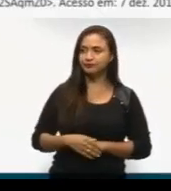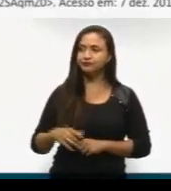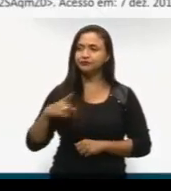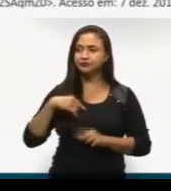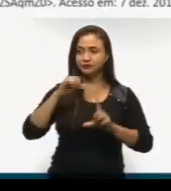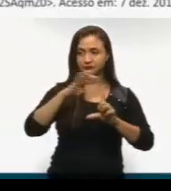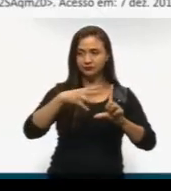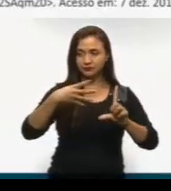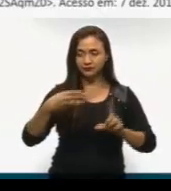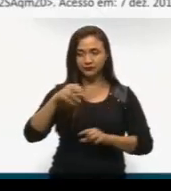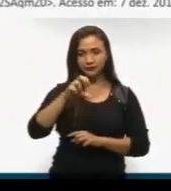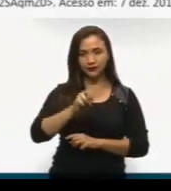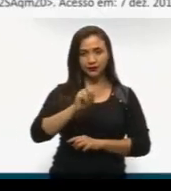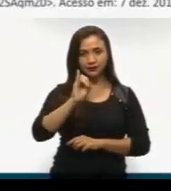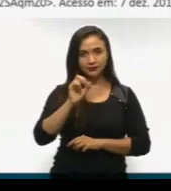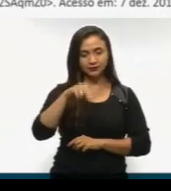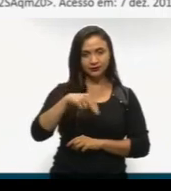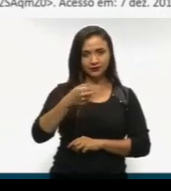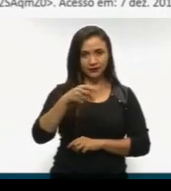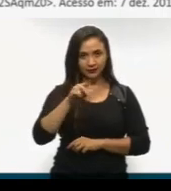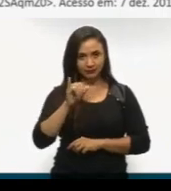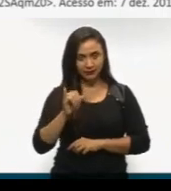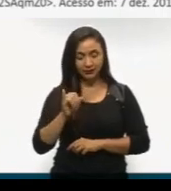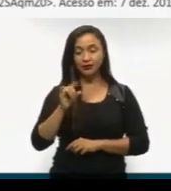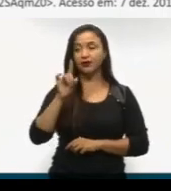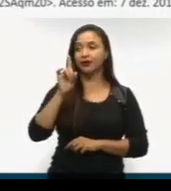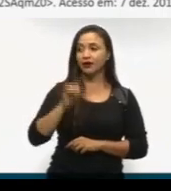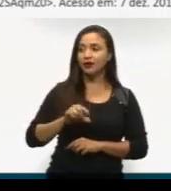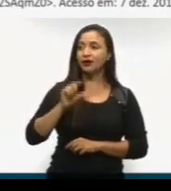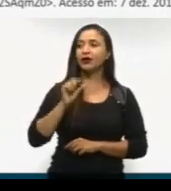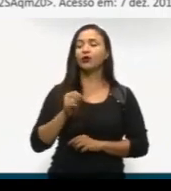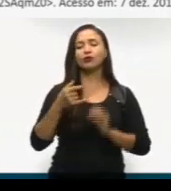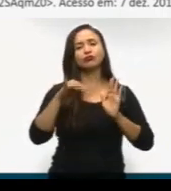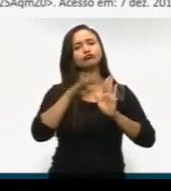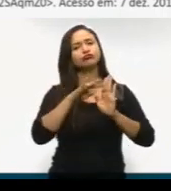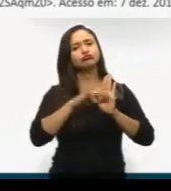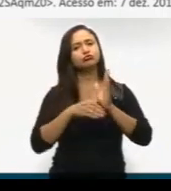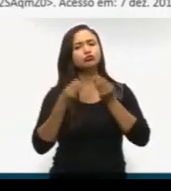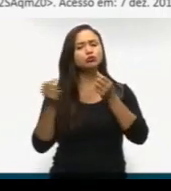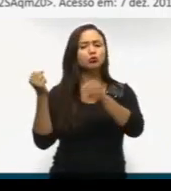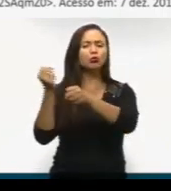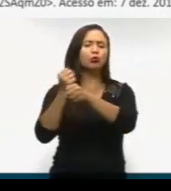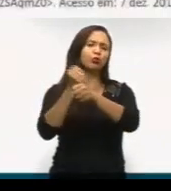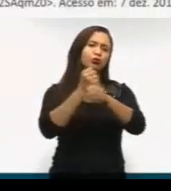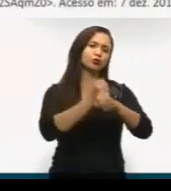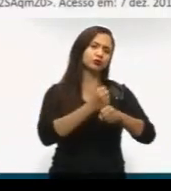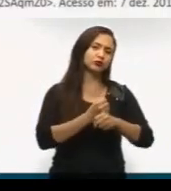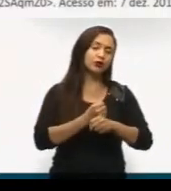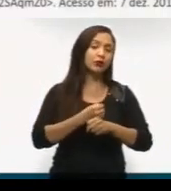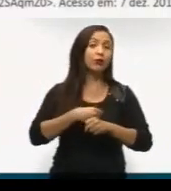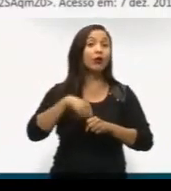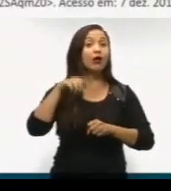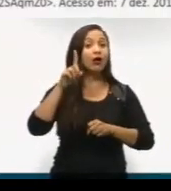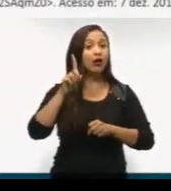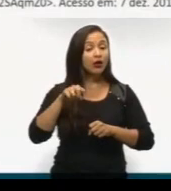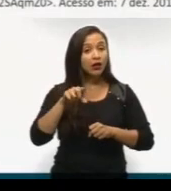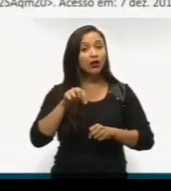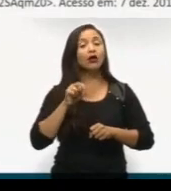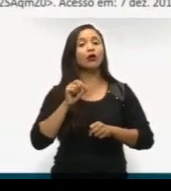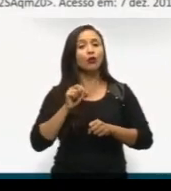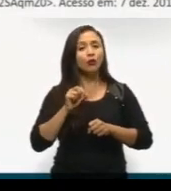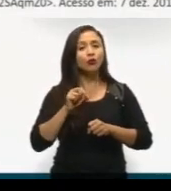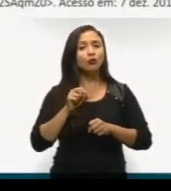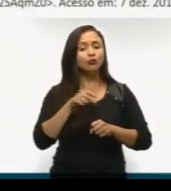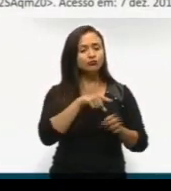tabela SINAP, que são os índices da construção civil. Então, é tudo dados estatísticos que são coletados